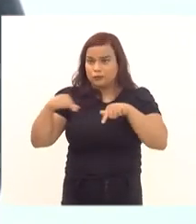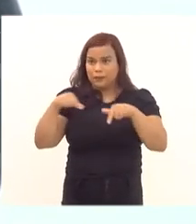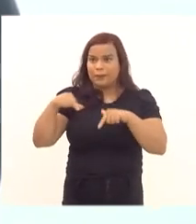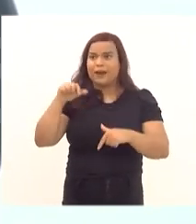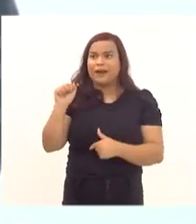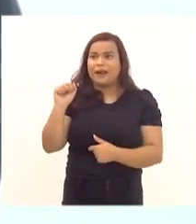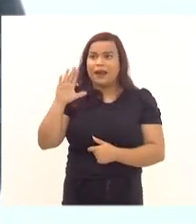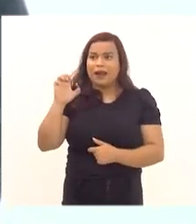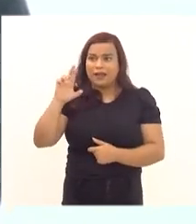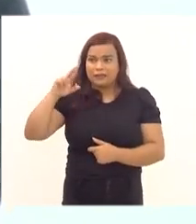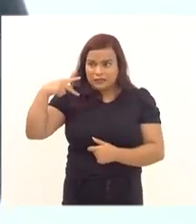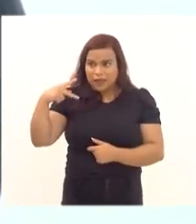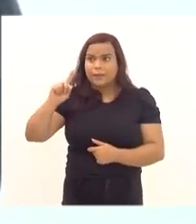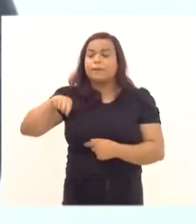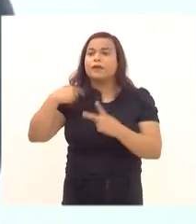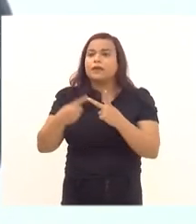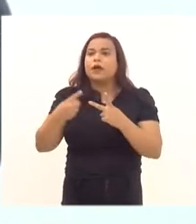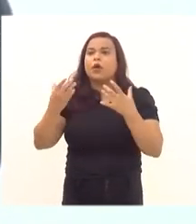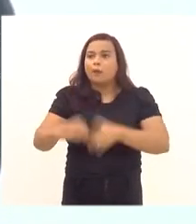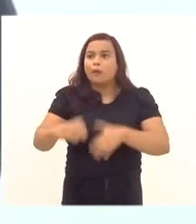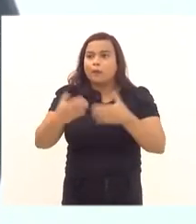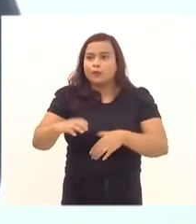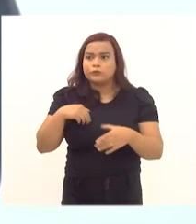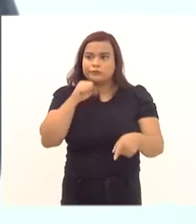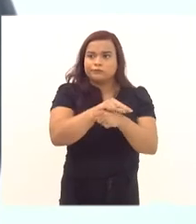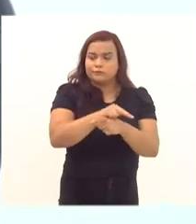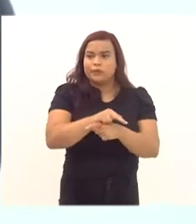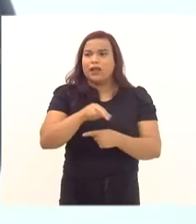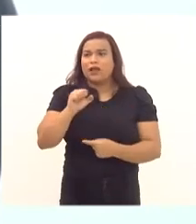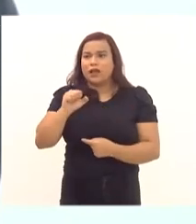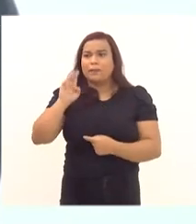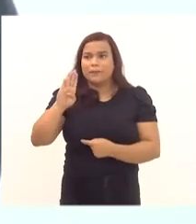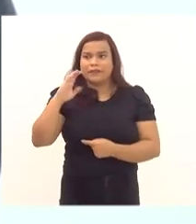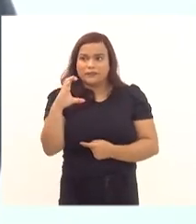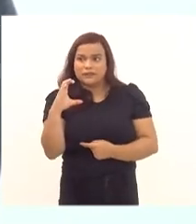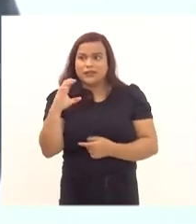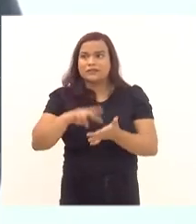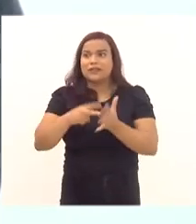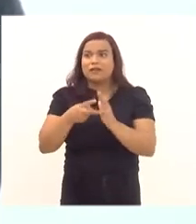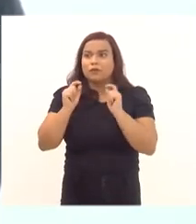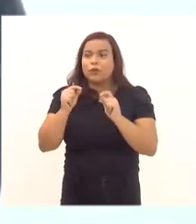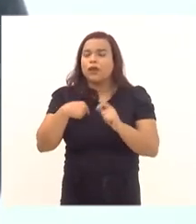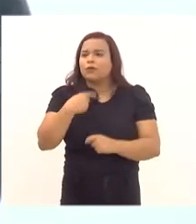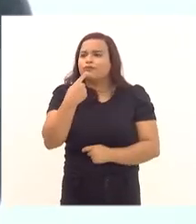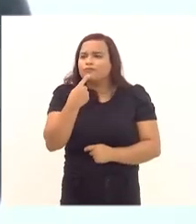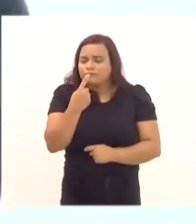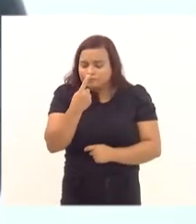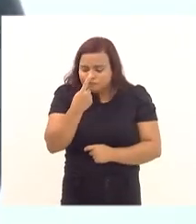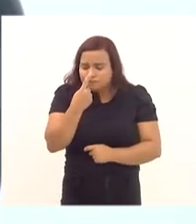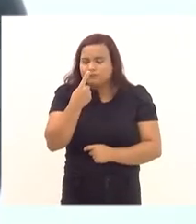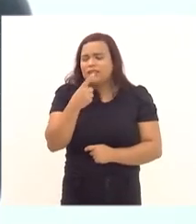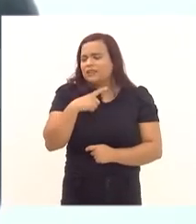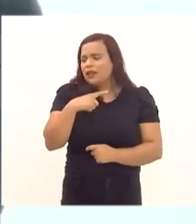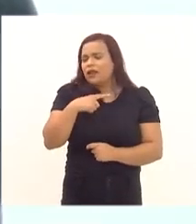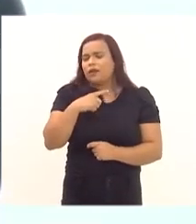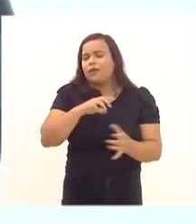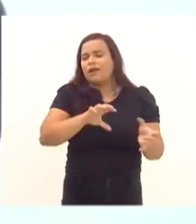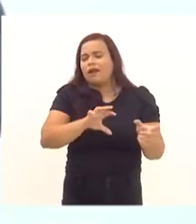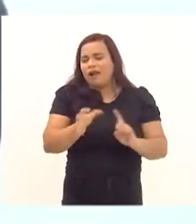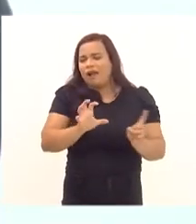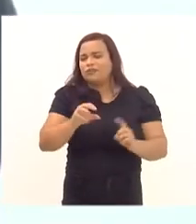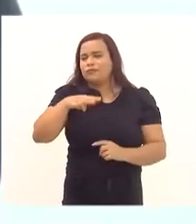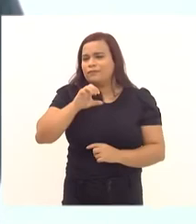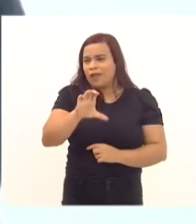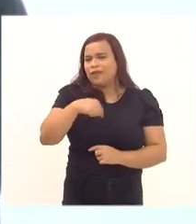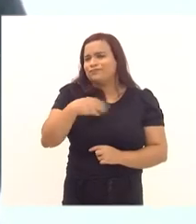depois fiz concurso fui para IBC e significa dizer que estou próximo da Rádio MEC é muito tempo desde 2004 quando